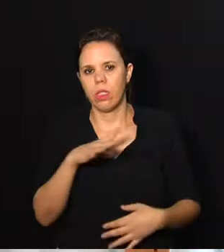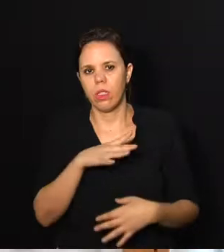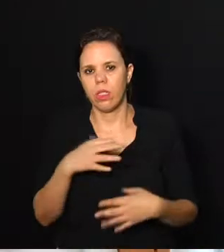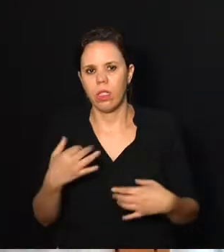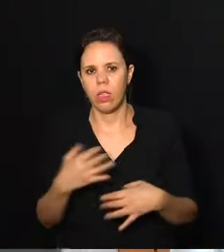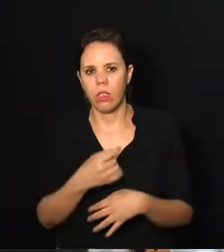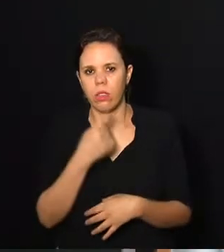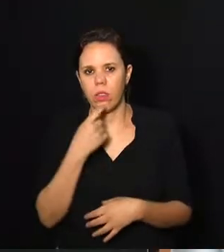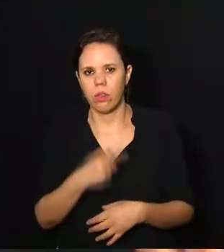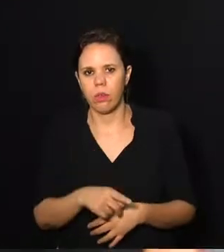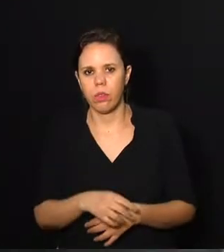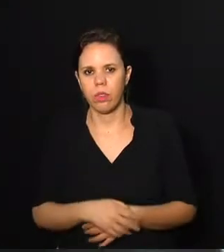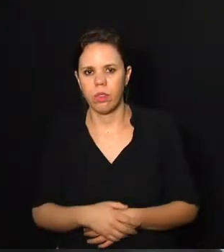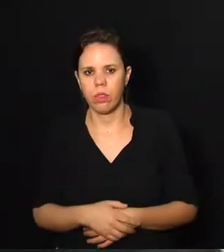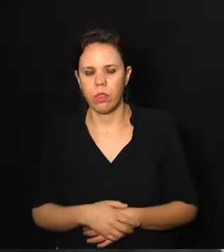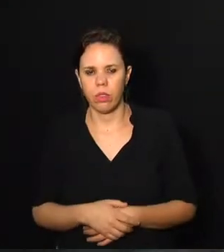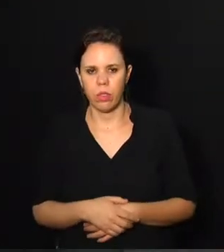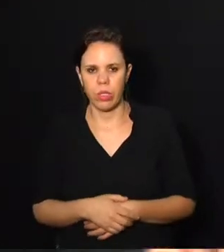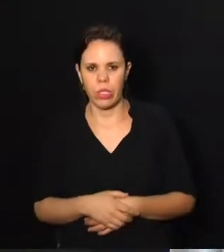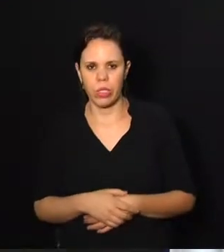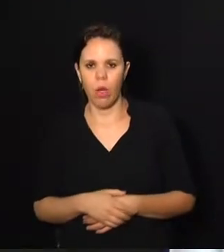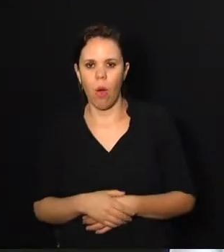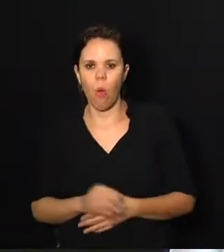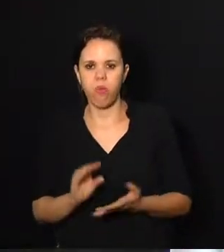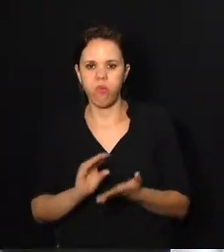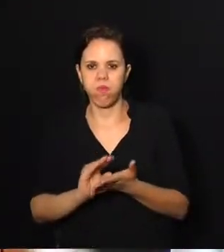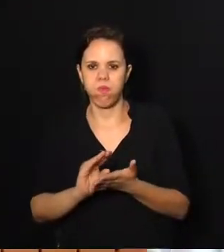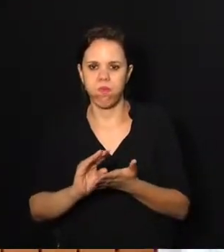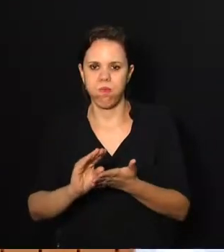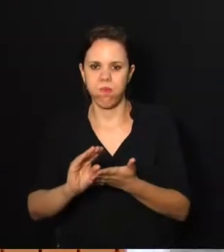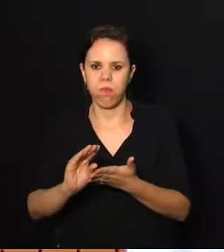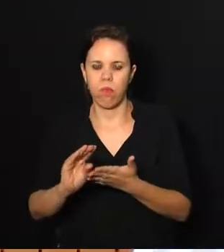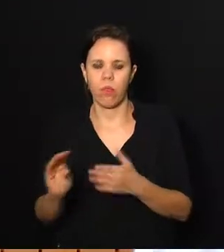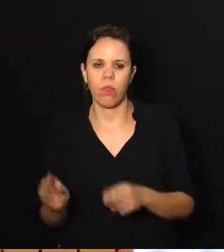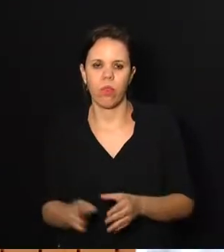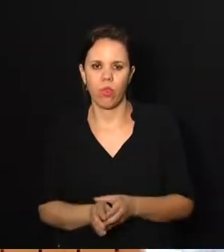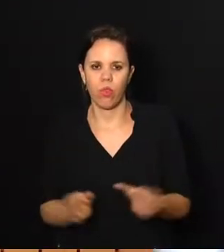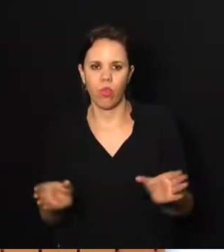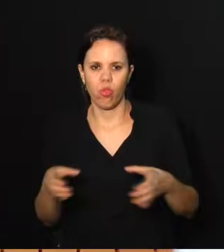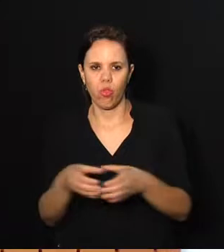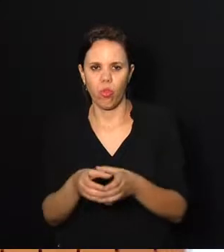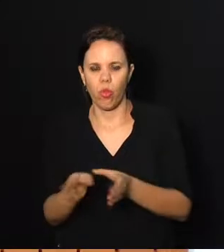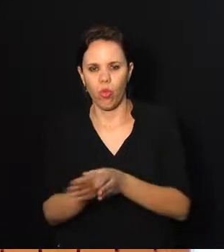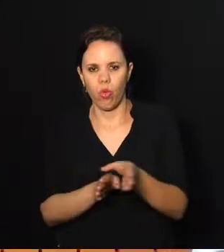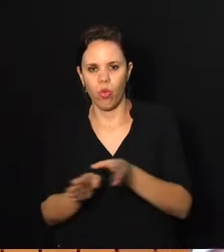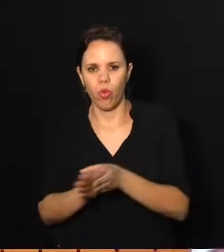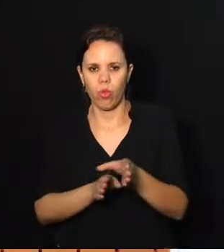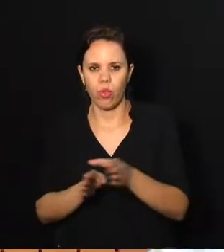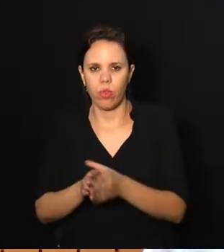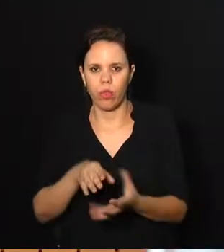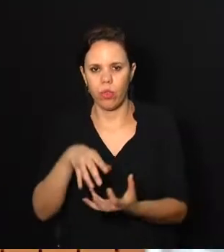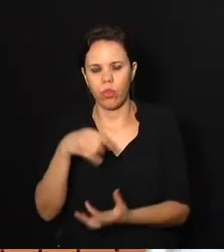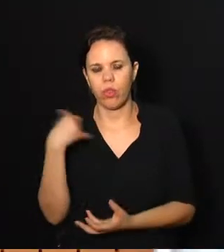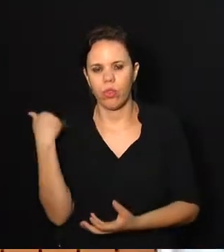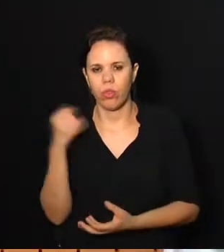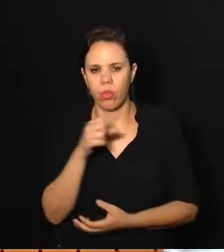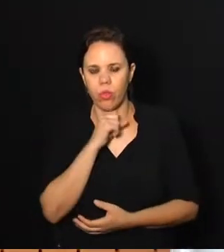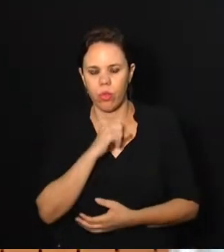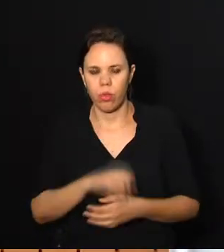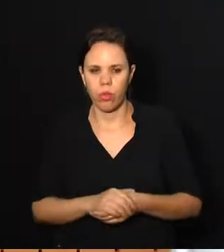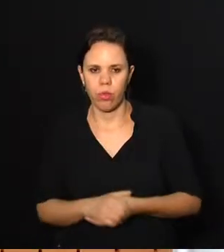que foi com recursos do Conselho do Idoso, salvo engano, nós vamos ter essas informações